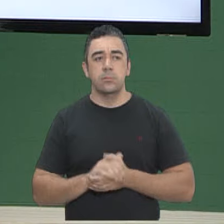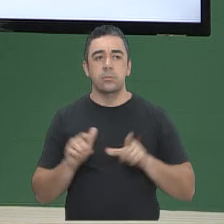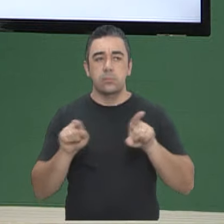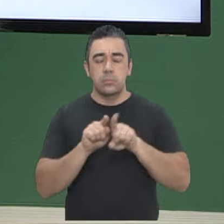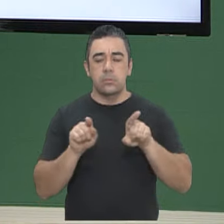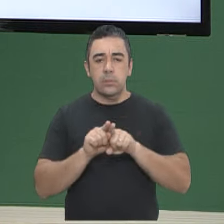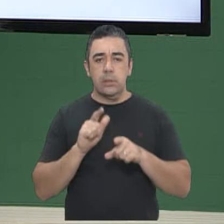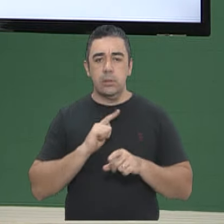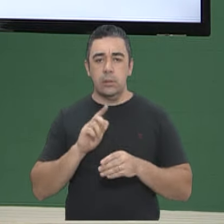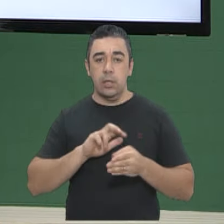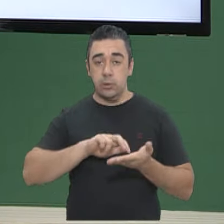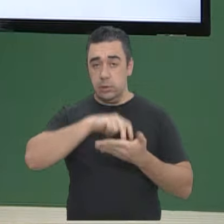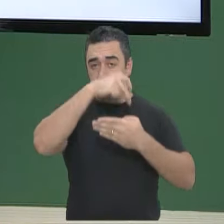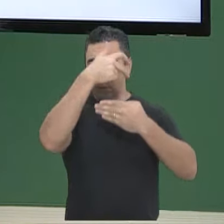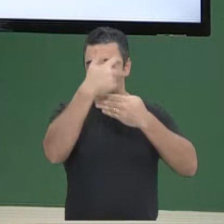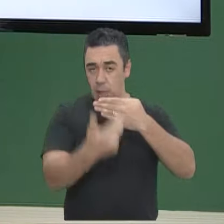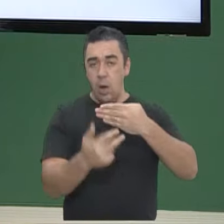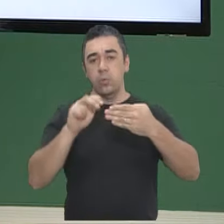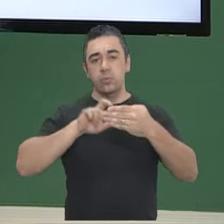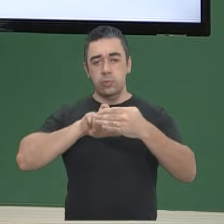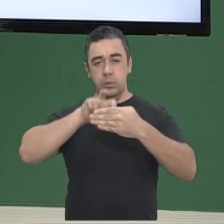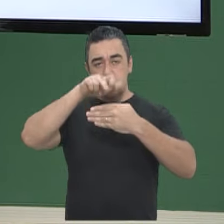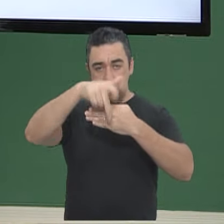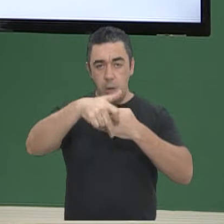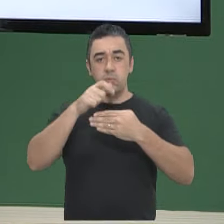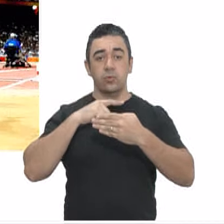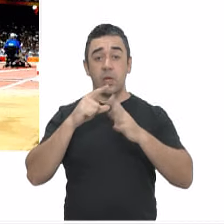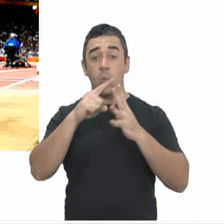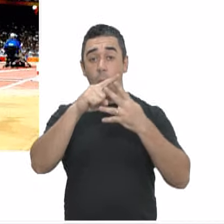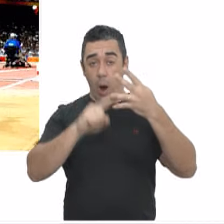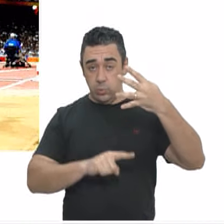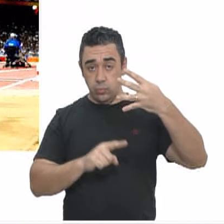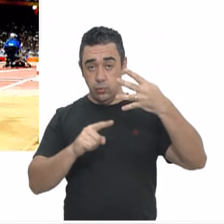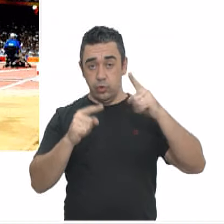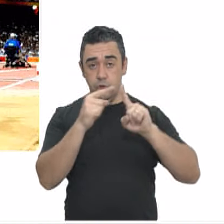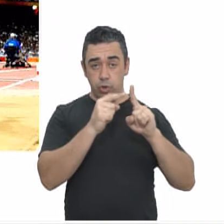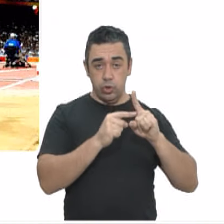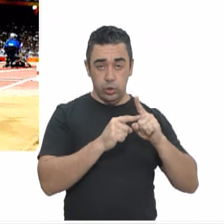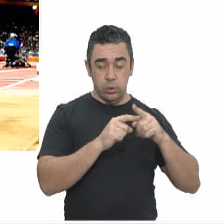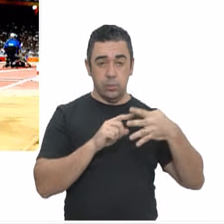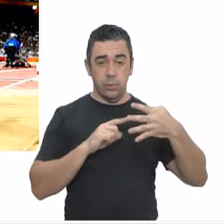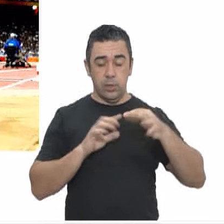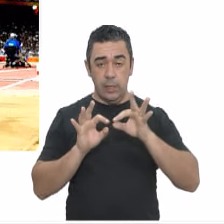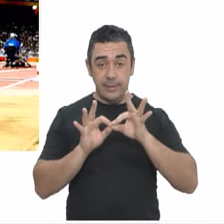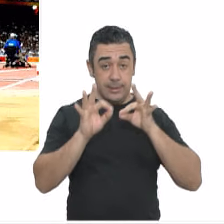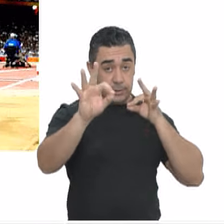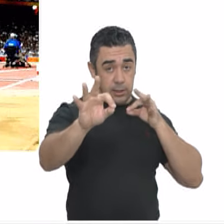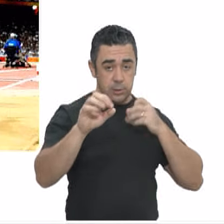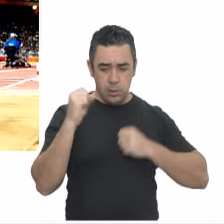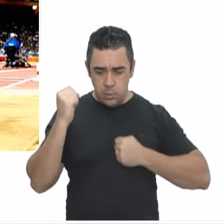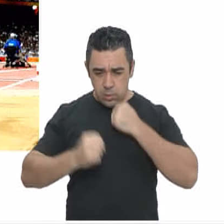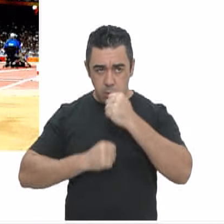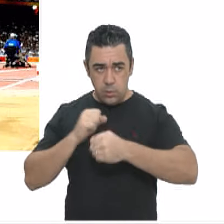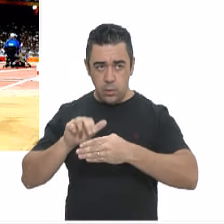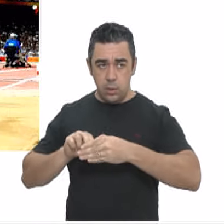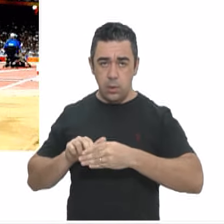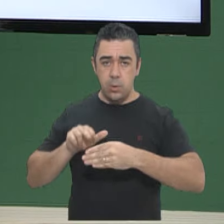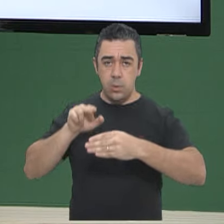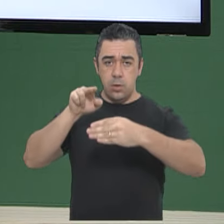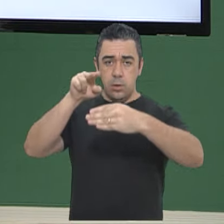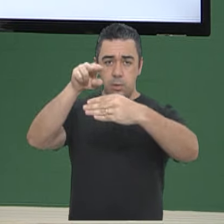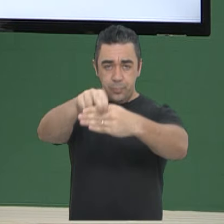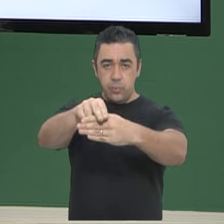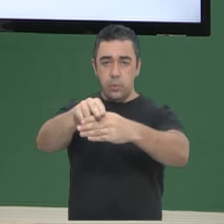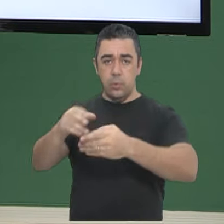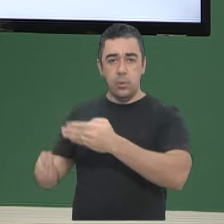Temos os saltos, temos 4 tipos de saltos. O salto em distância, que é essa imagem aqui da